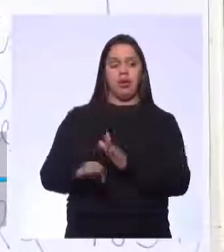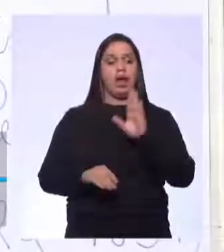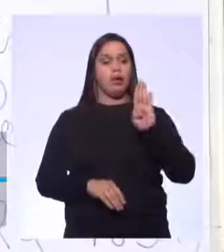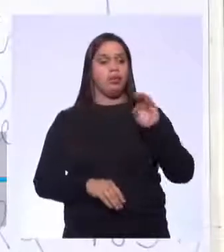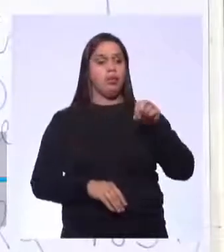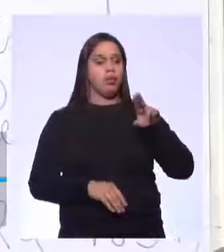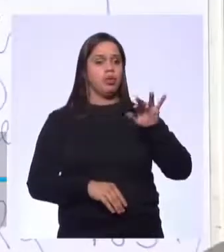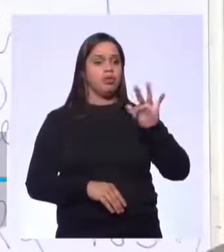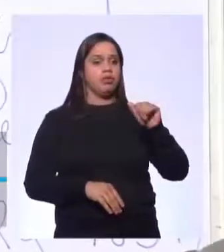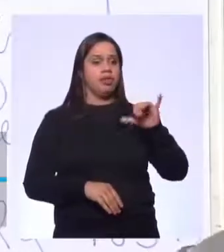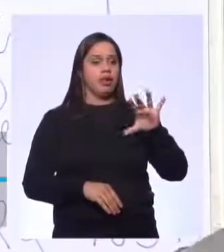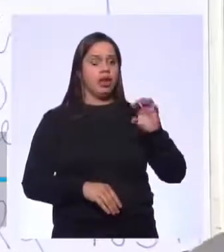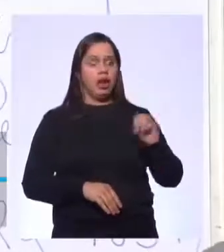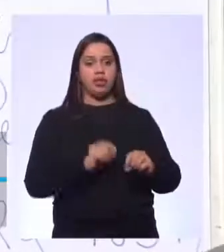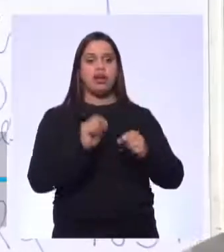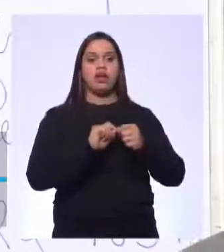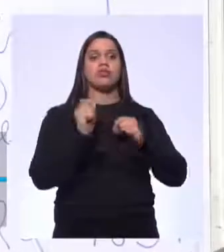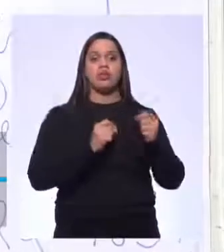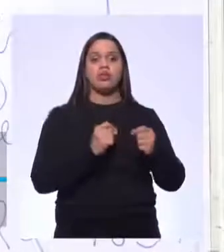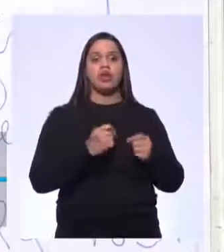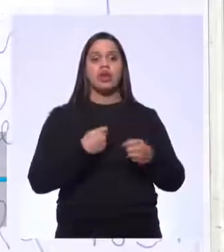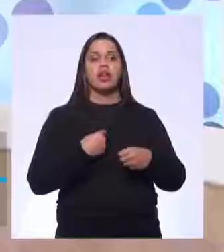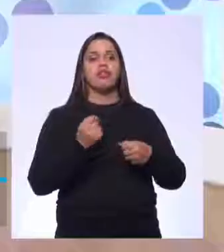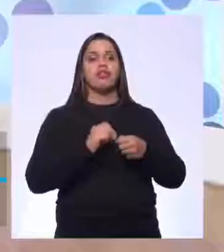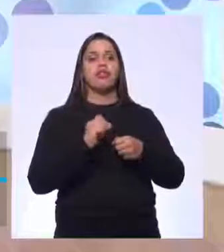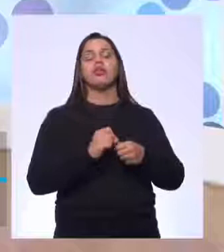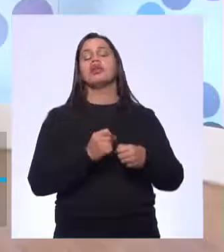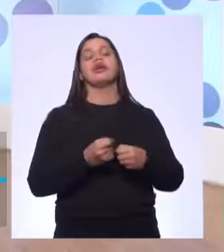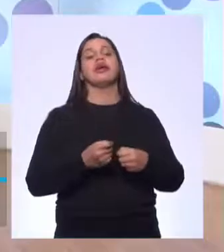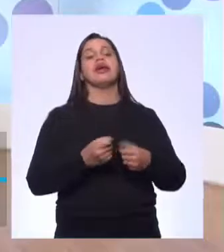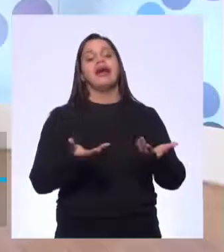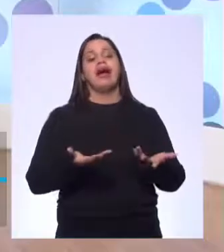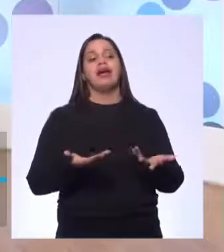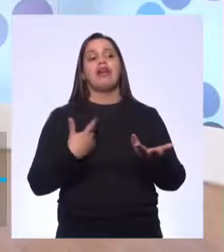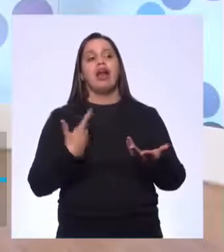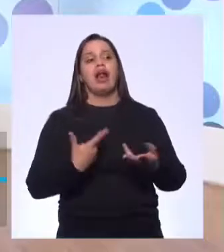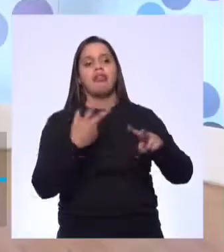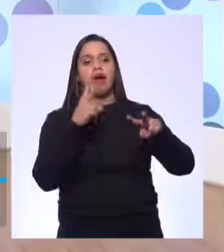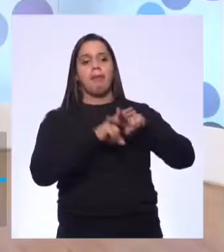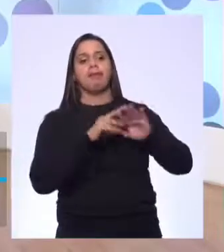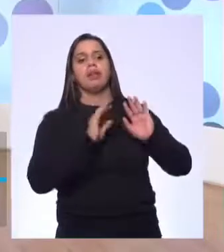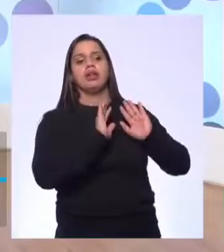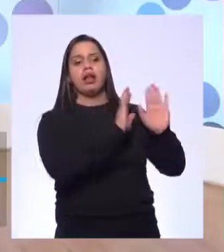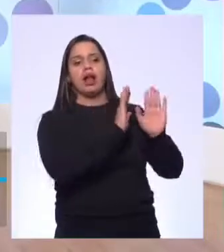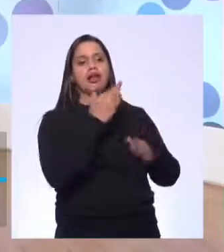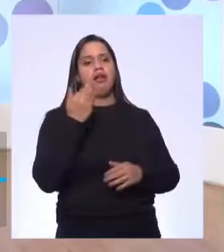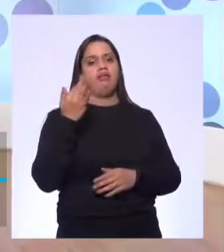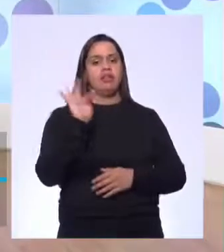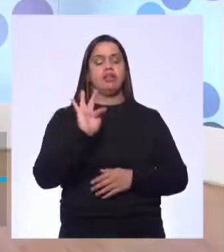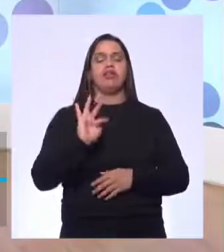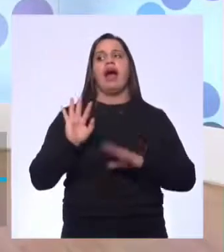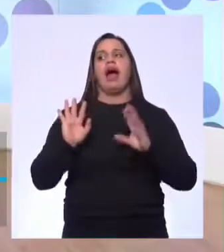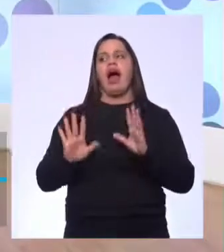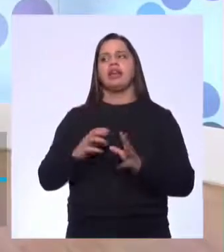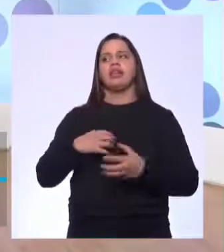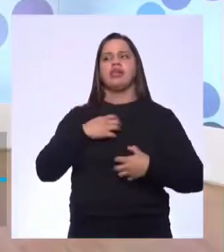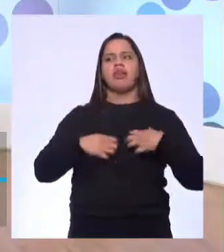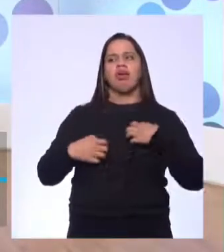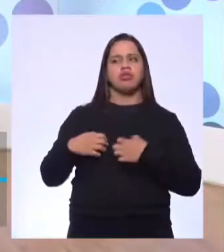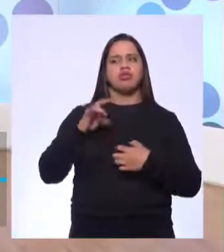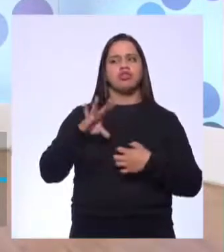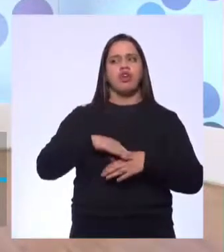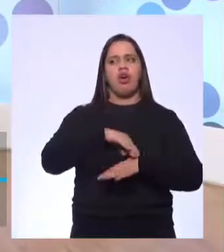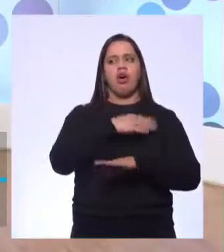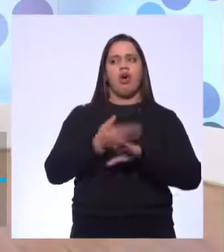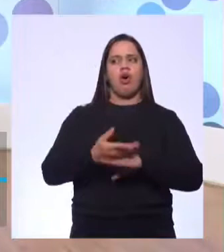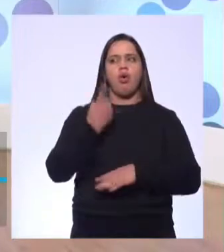que triste. Se for me exilar, por favor, que seja na França. Então essa agonia não durou só uma noite, né? Essa agonia durou